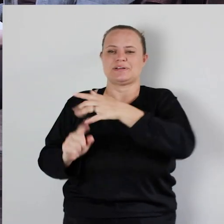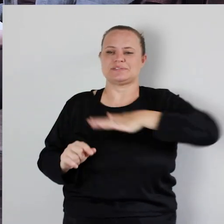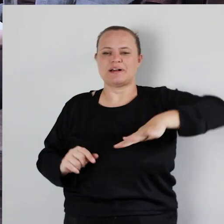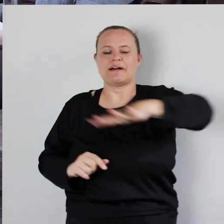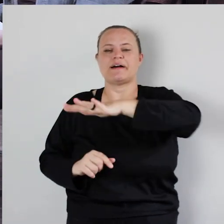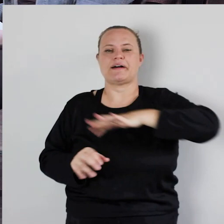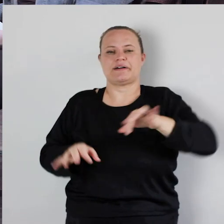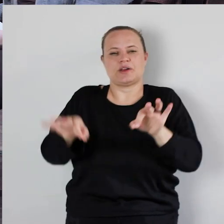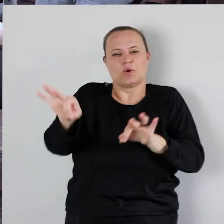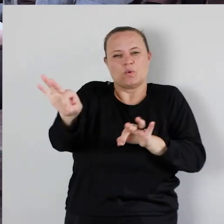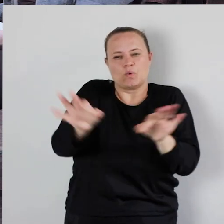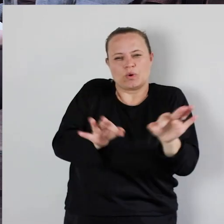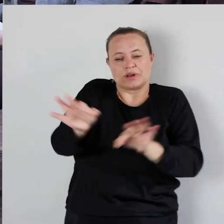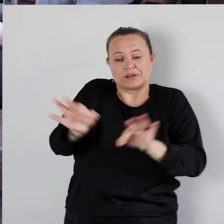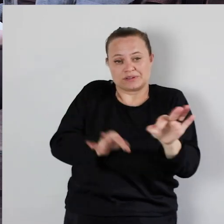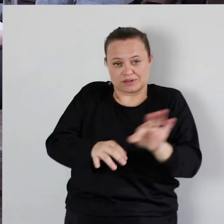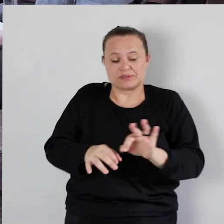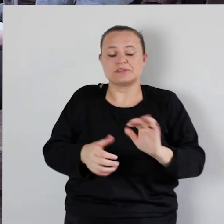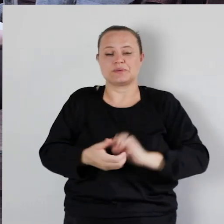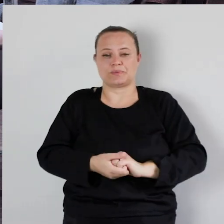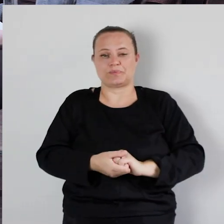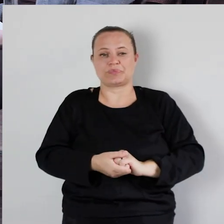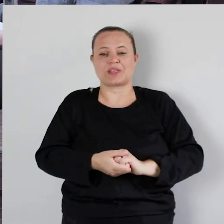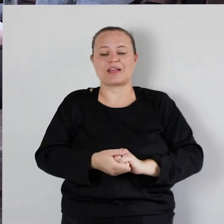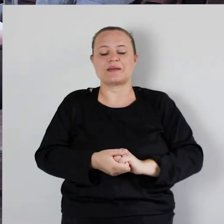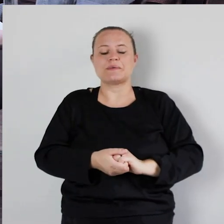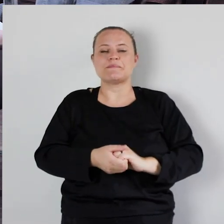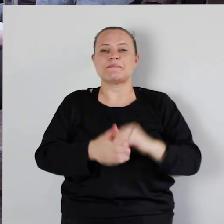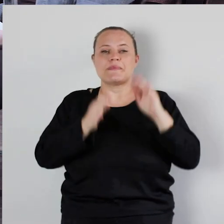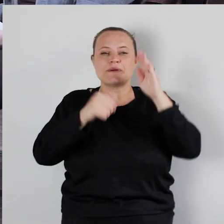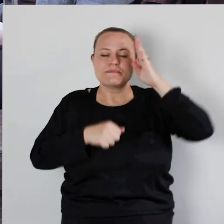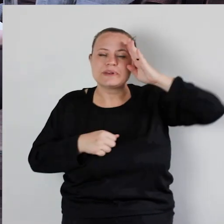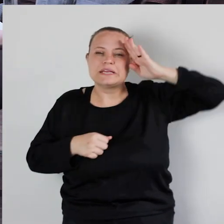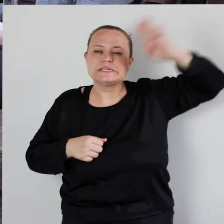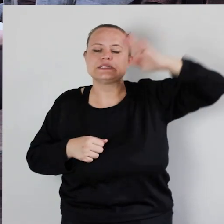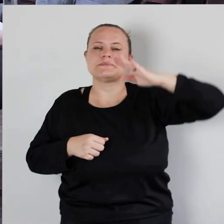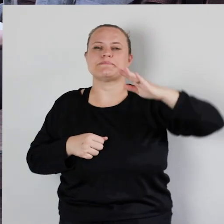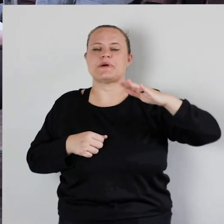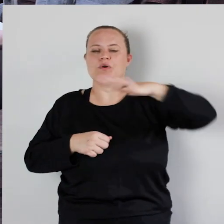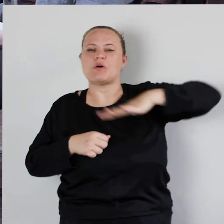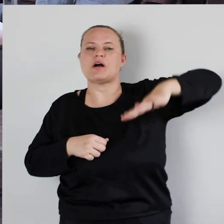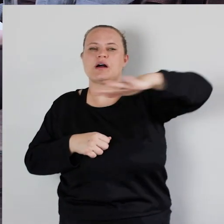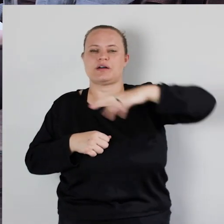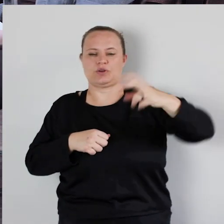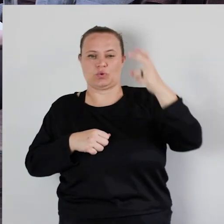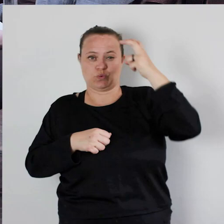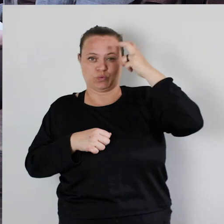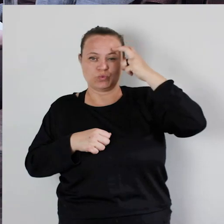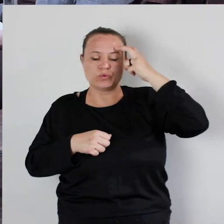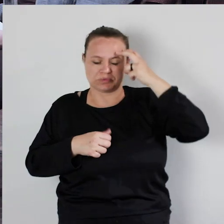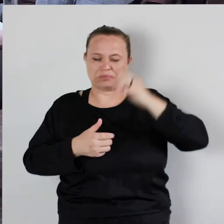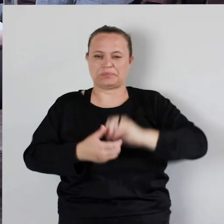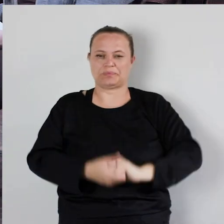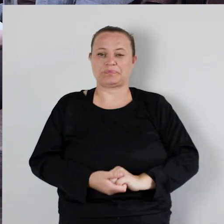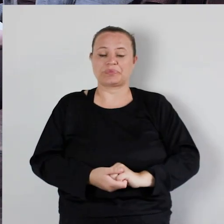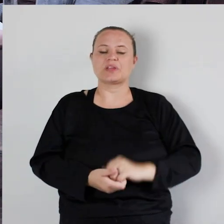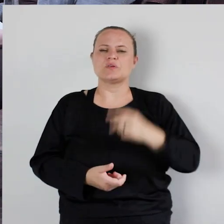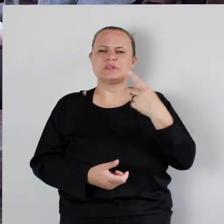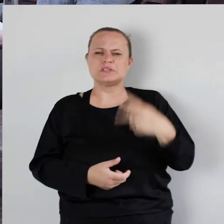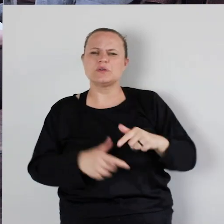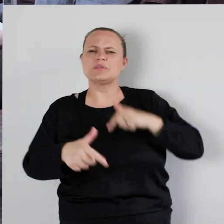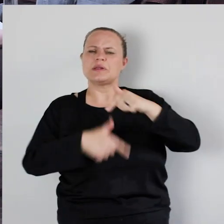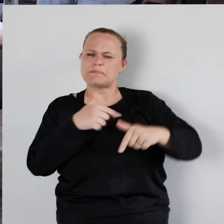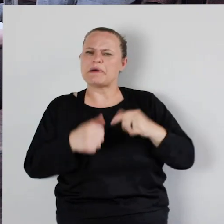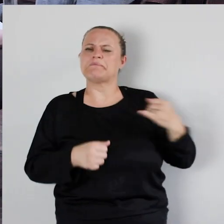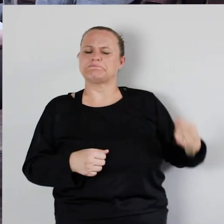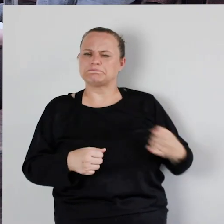de administração, mais especificamente a área de organizações, que a gente chama, para o campo das políticas e da gestão